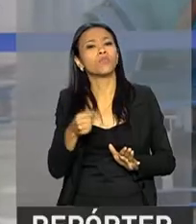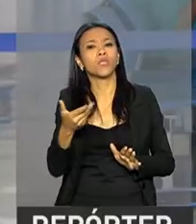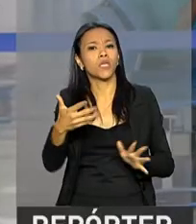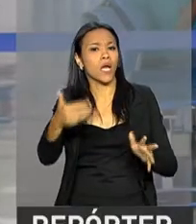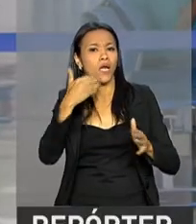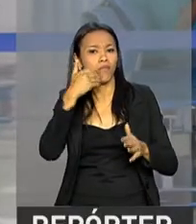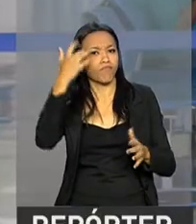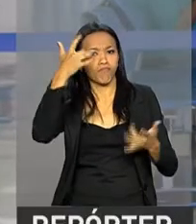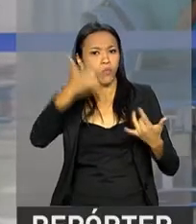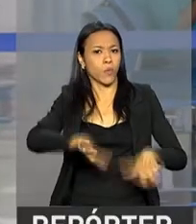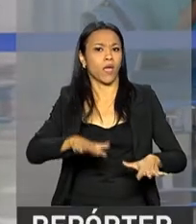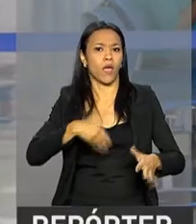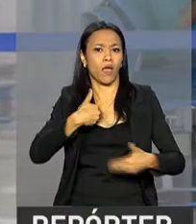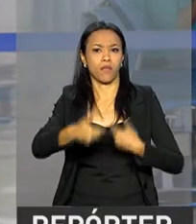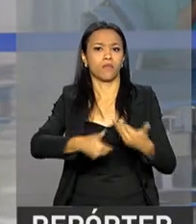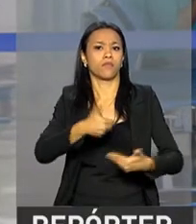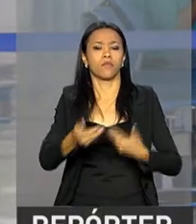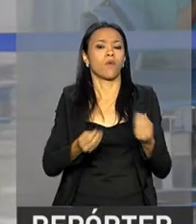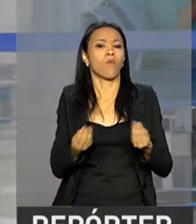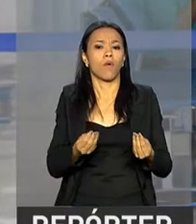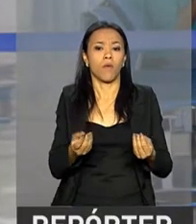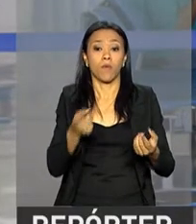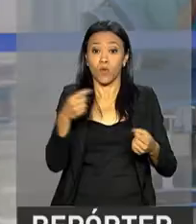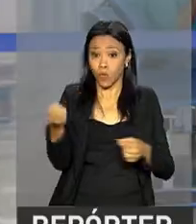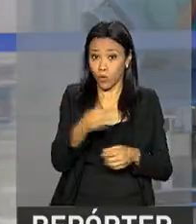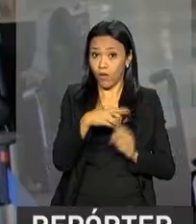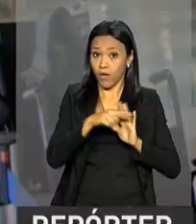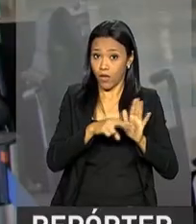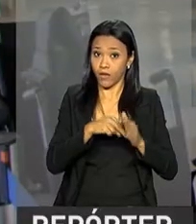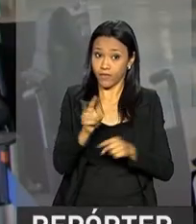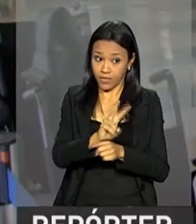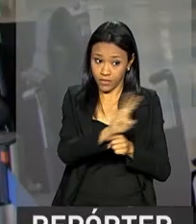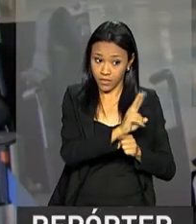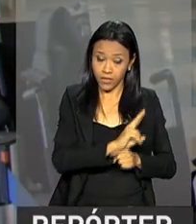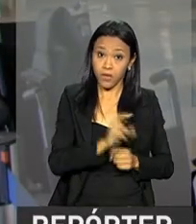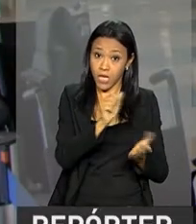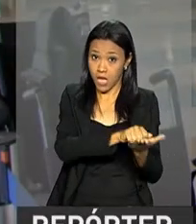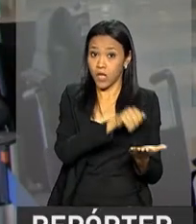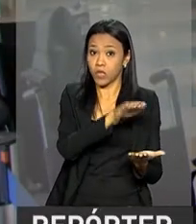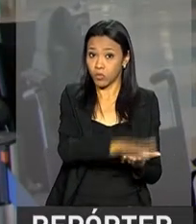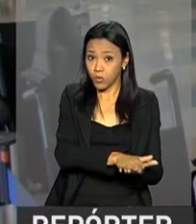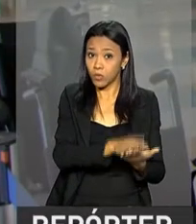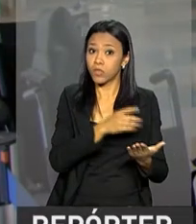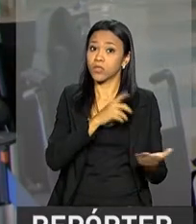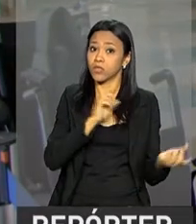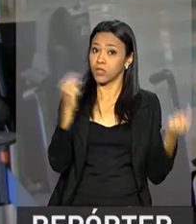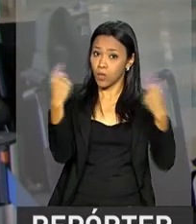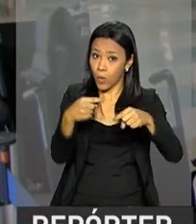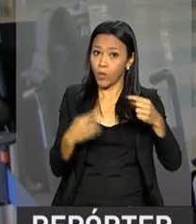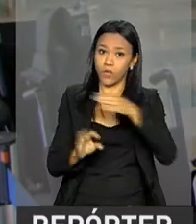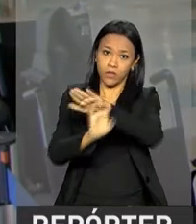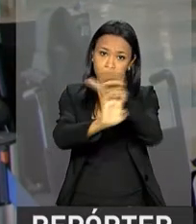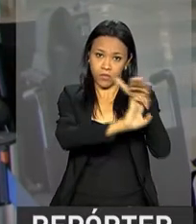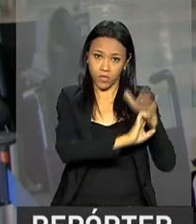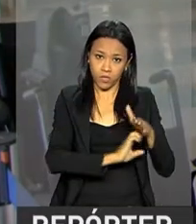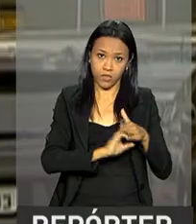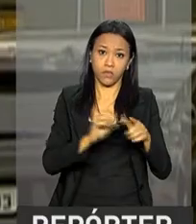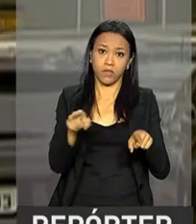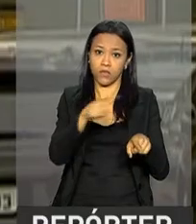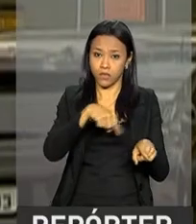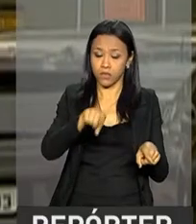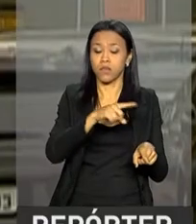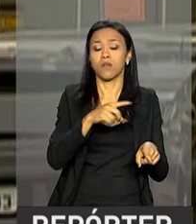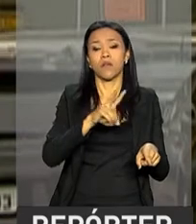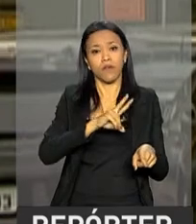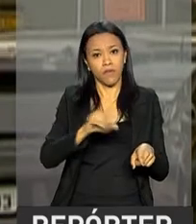A partir do novo sistema de fiscalização, a sugestão é que as multas aplicadas às operadoras sejam proporcionais à infração.